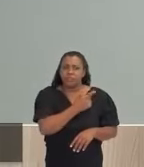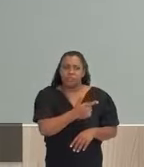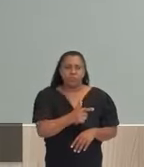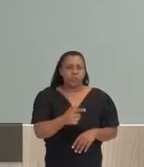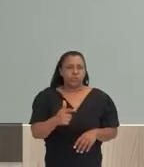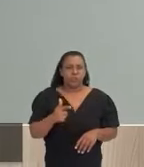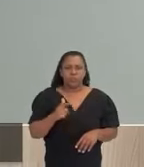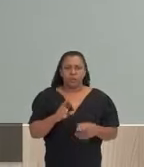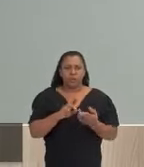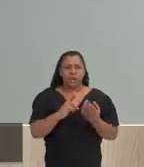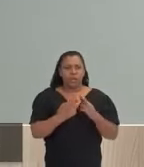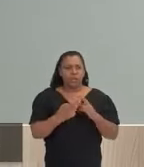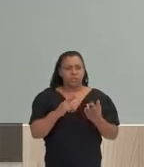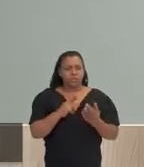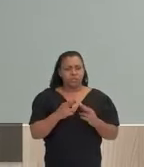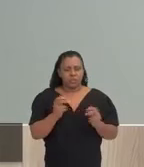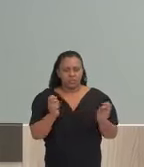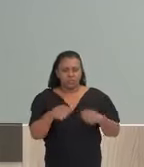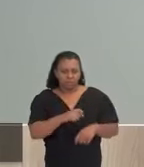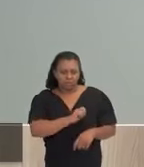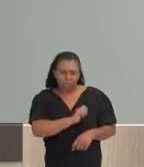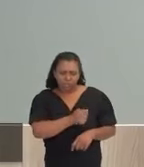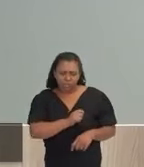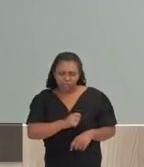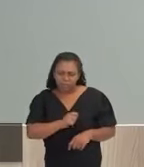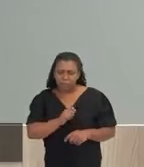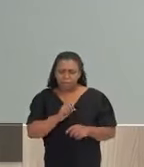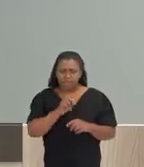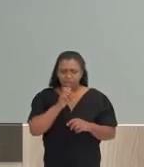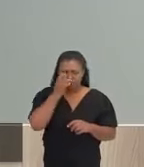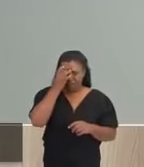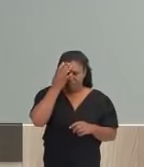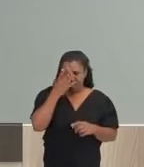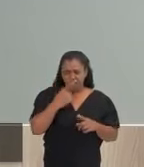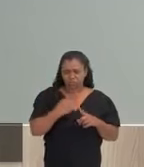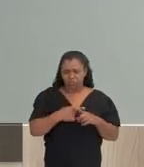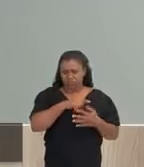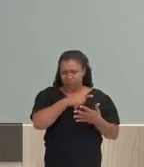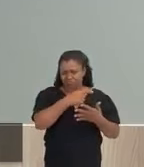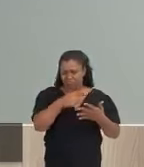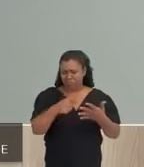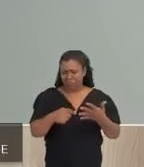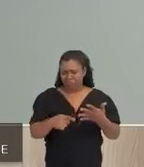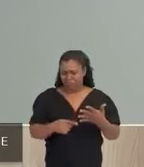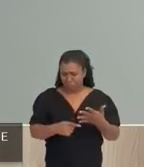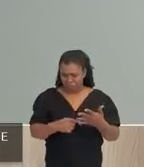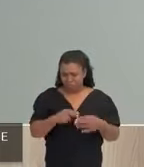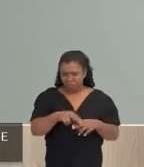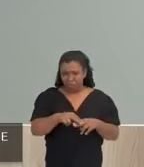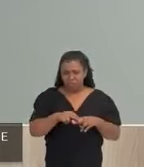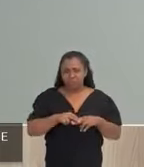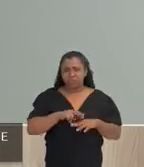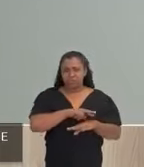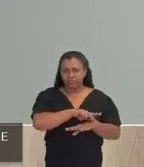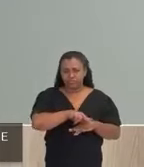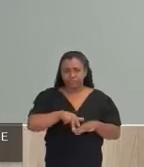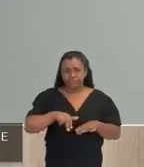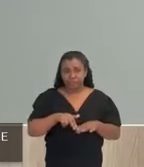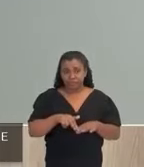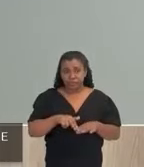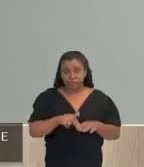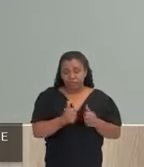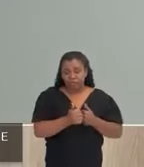não é uma relação que pode ser fiscalizada facilmente por uma série de razões, né? E acontece muito fora o acompanhamento do jovem, que